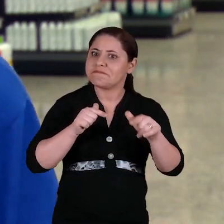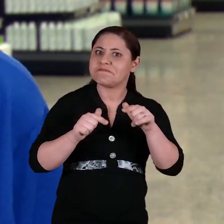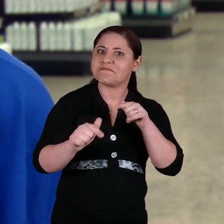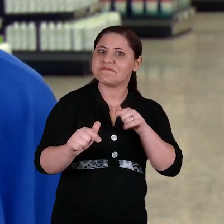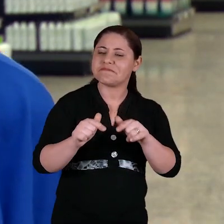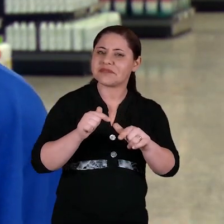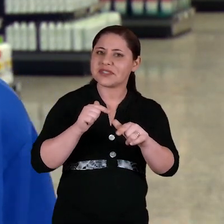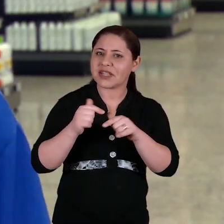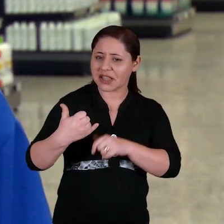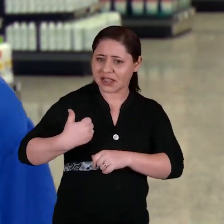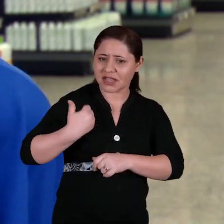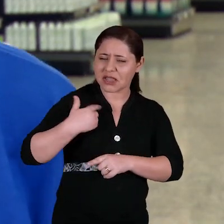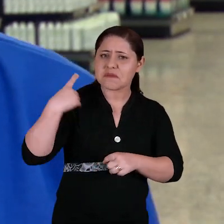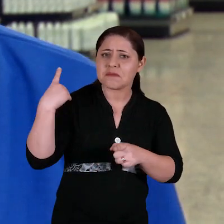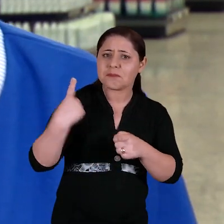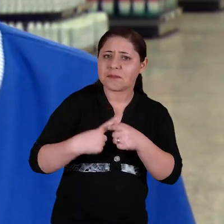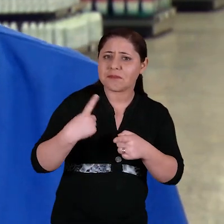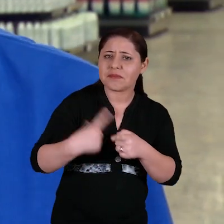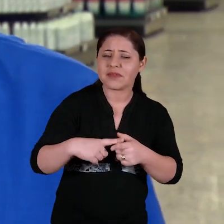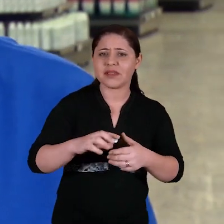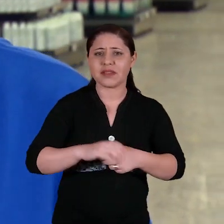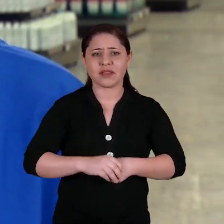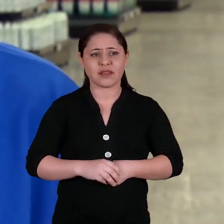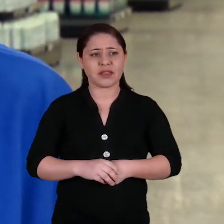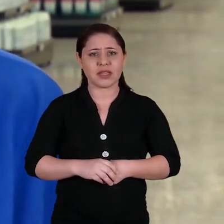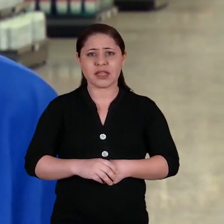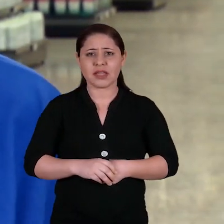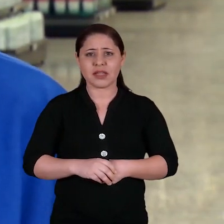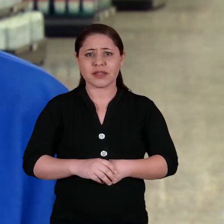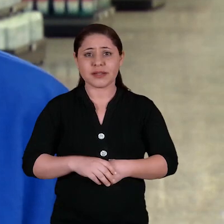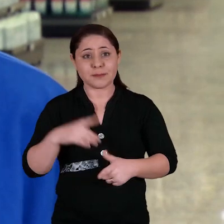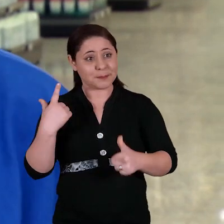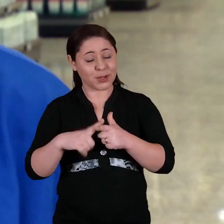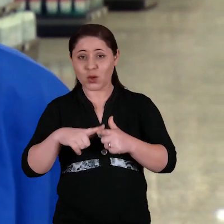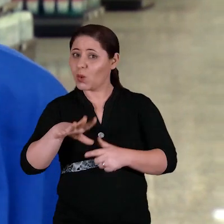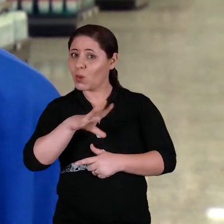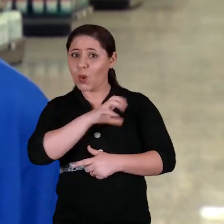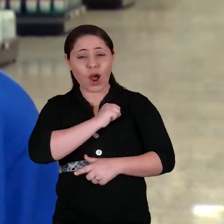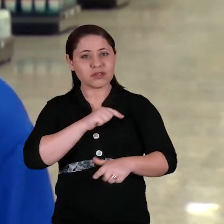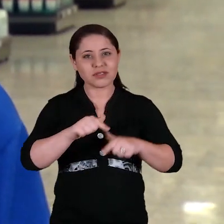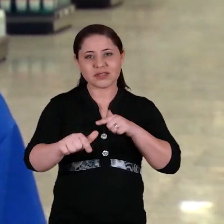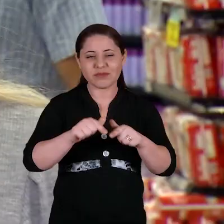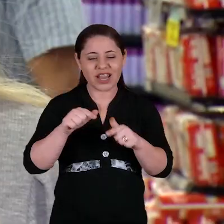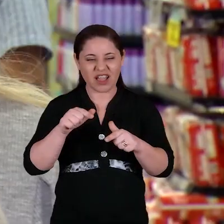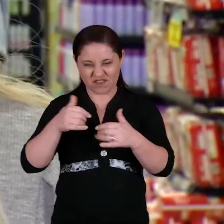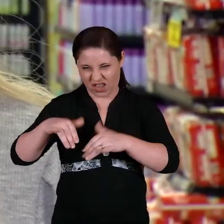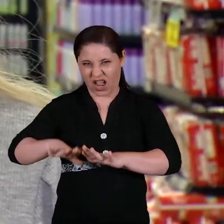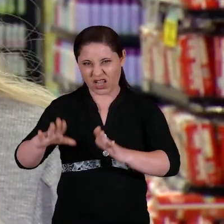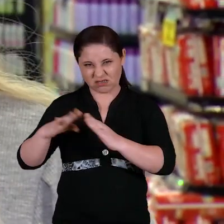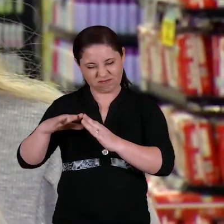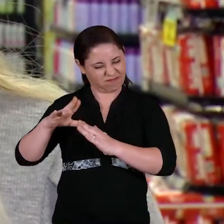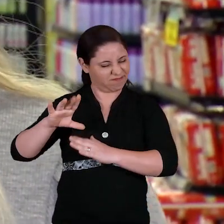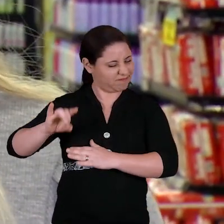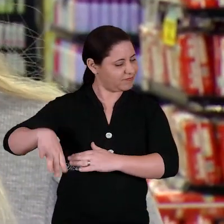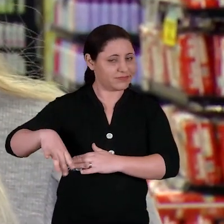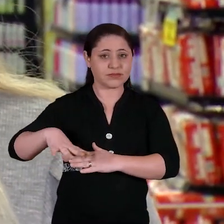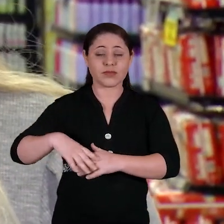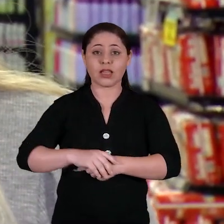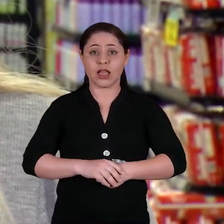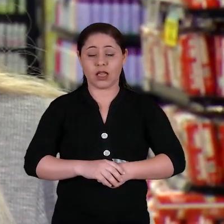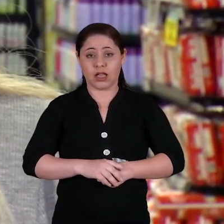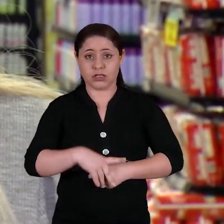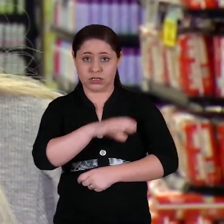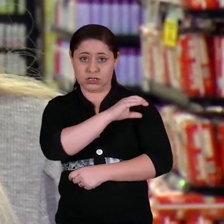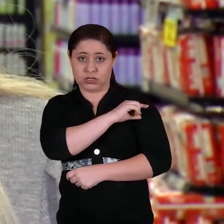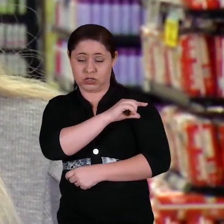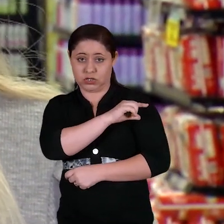na cidade, porque, não é só eu gosto de trabalhar mesmo, gosto de ficar em casa, né? De acordo com a gerente regional